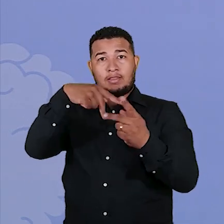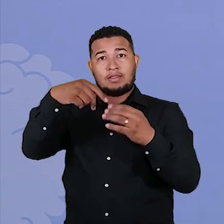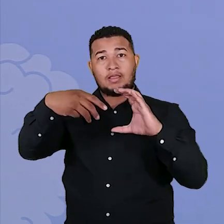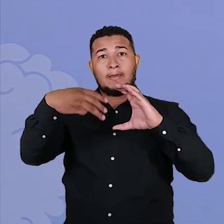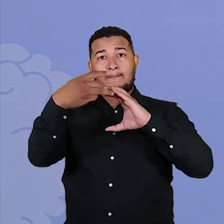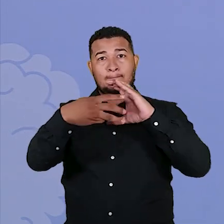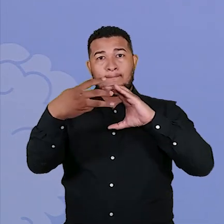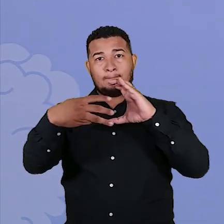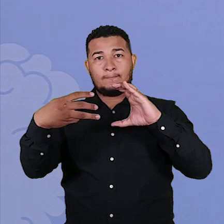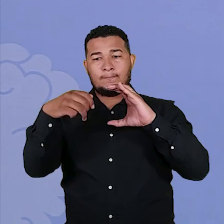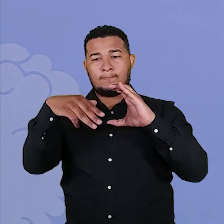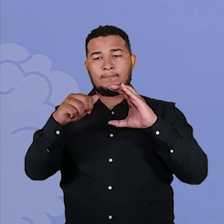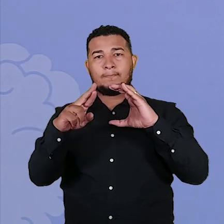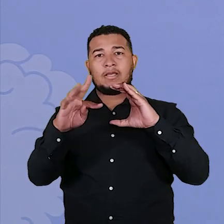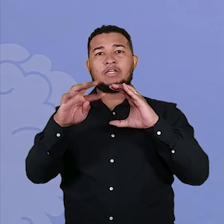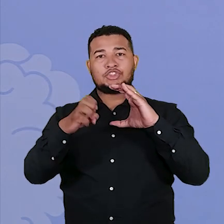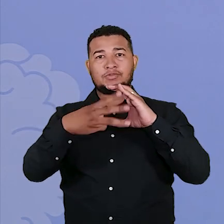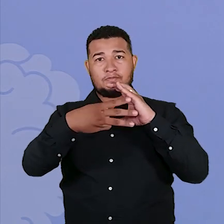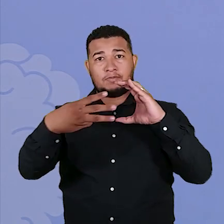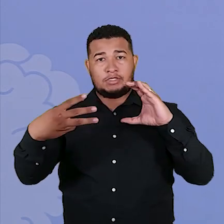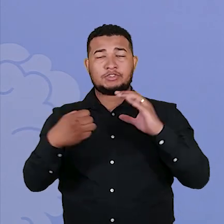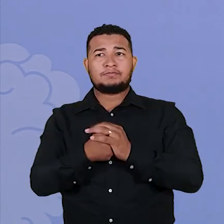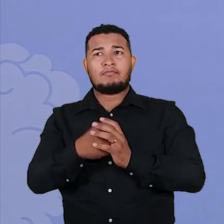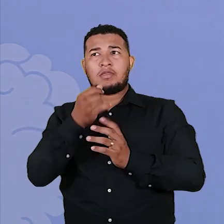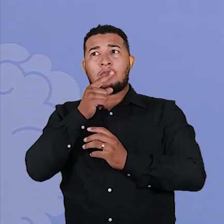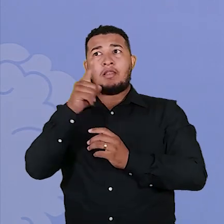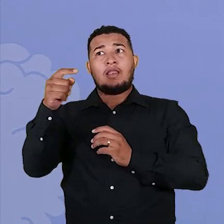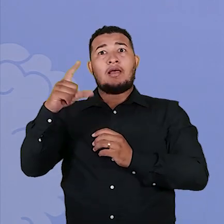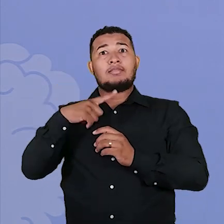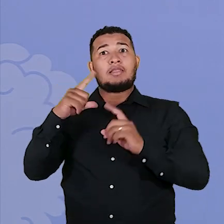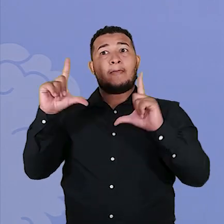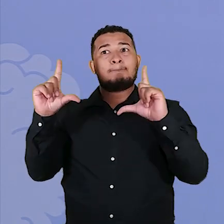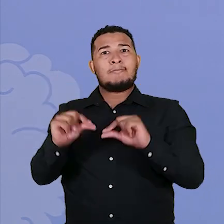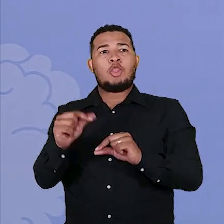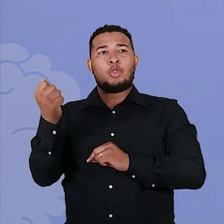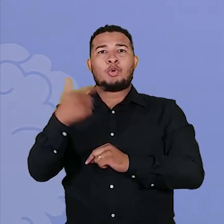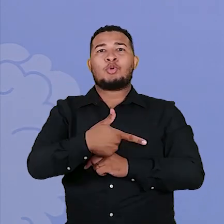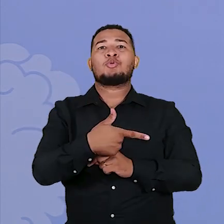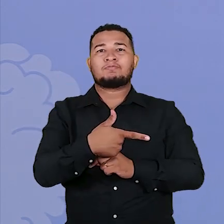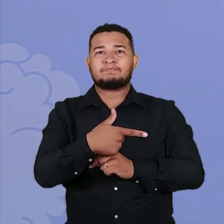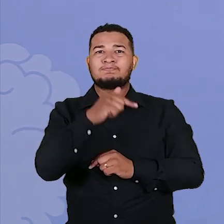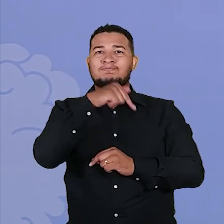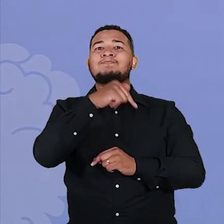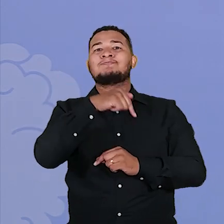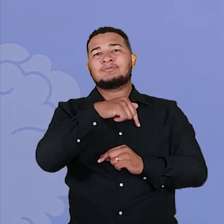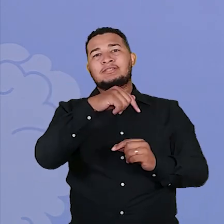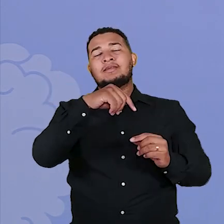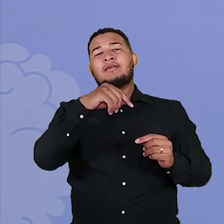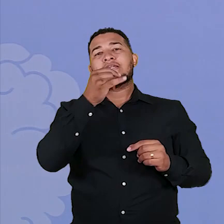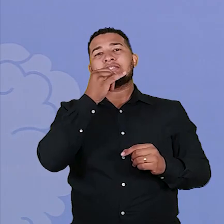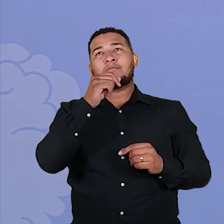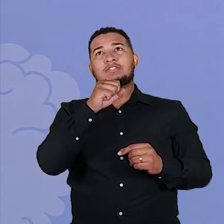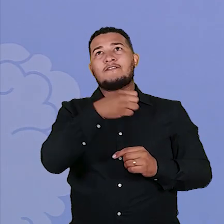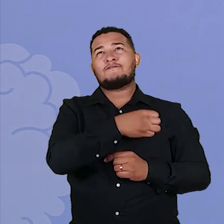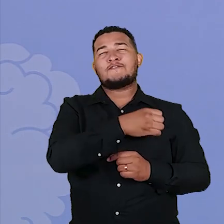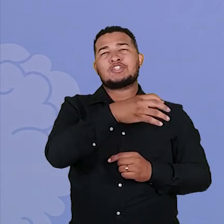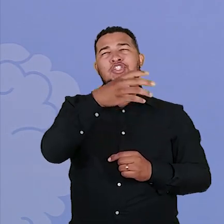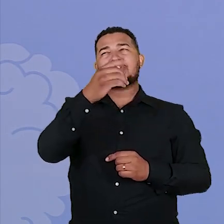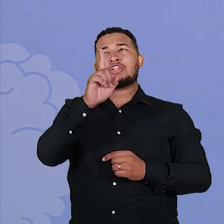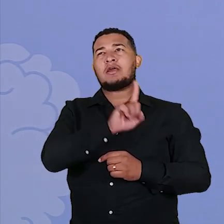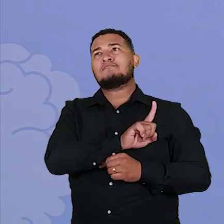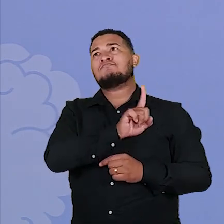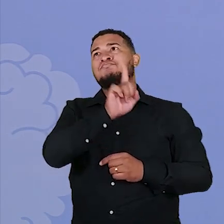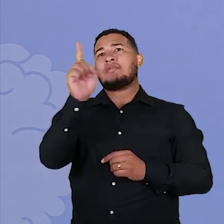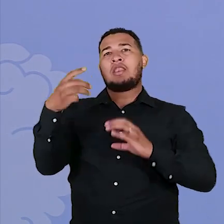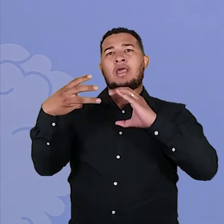tem uma gravidade menor que aqui no planeta terra tá então se você quiser se você fizer uma